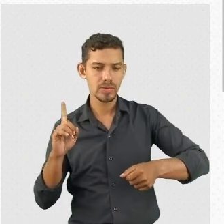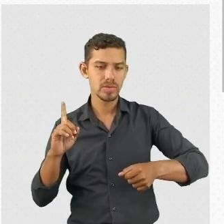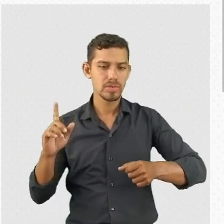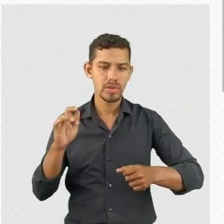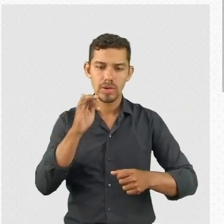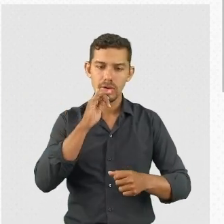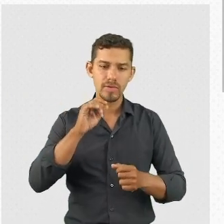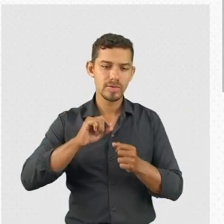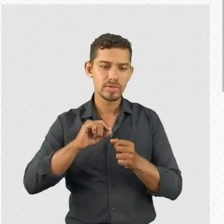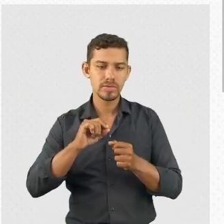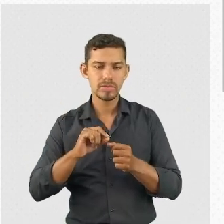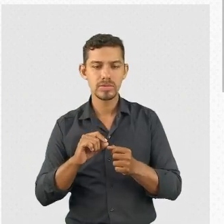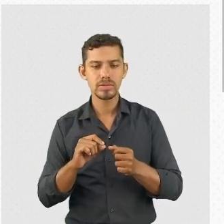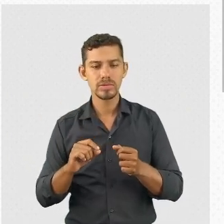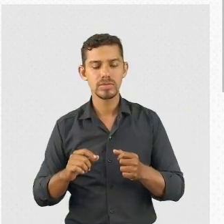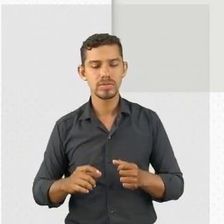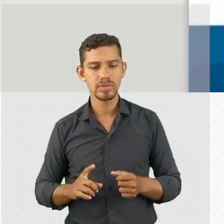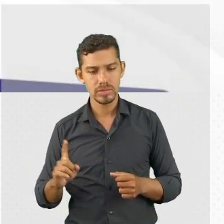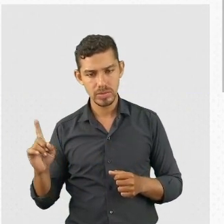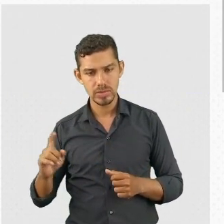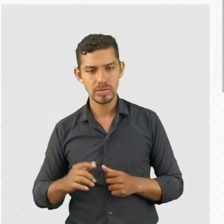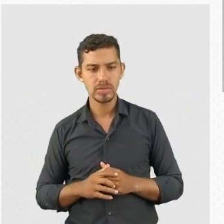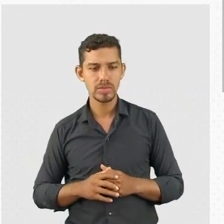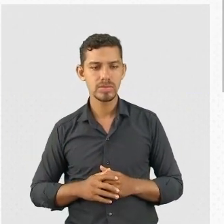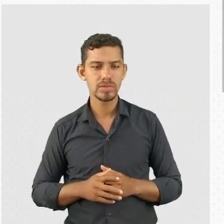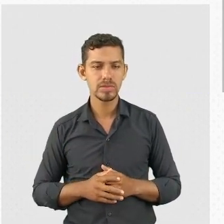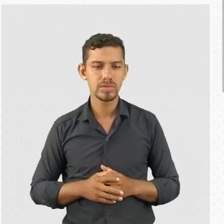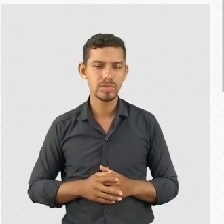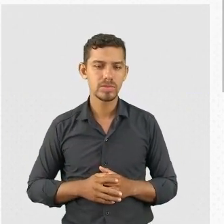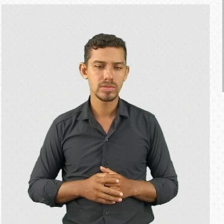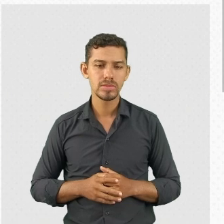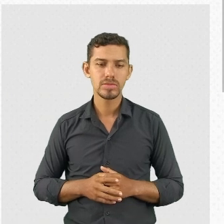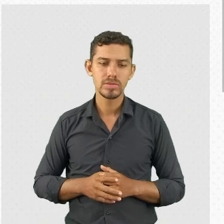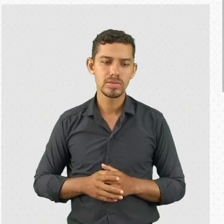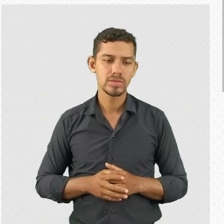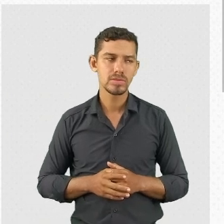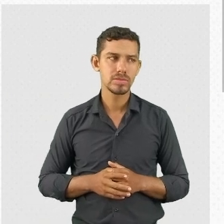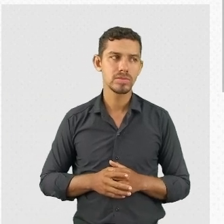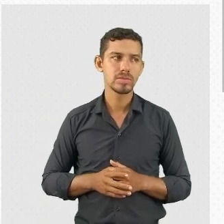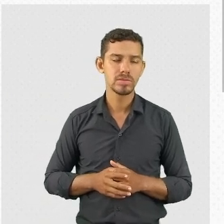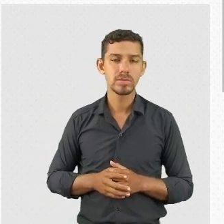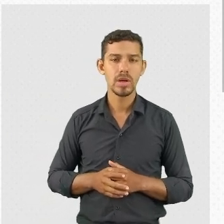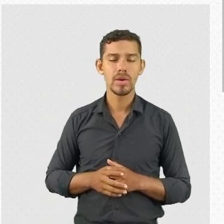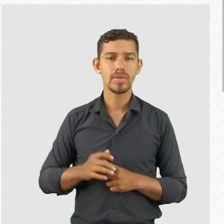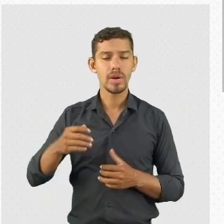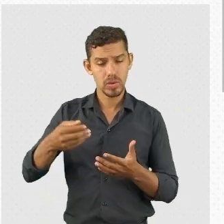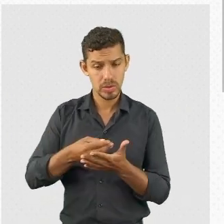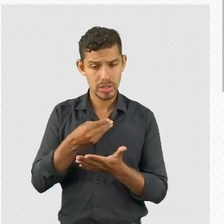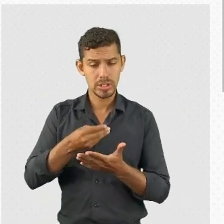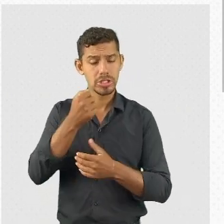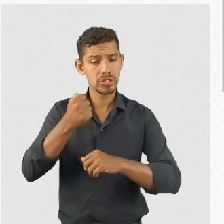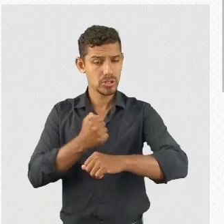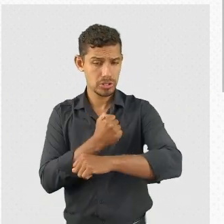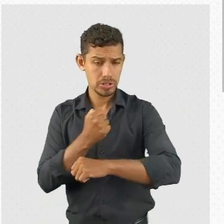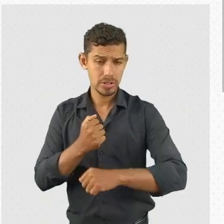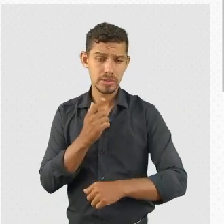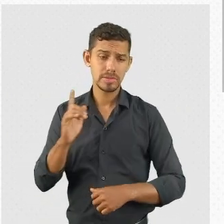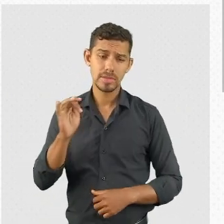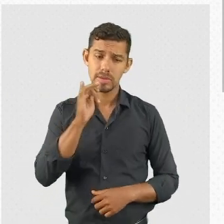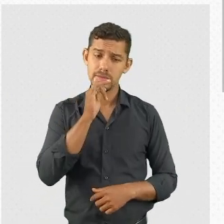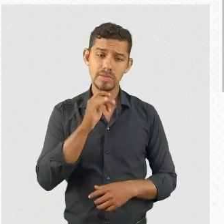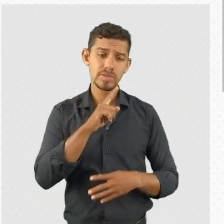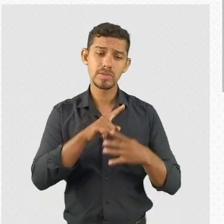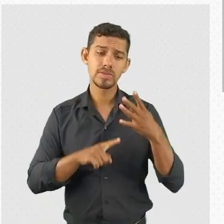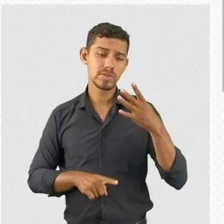o fato dela estar segurando uma colher grande, uma colher de cozinhar. Então, nós podemos observar